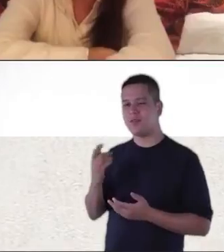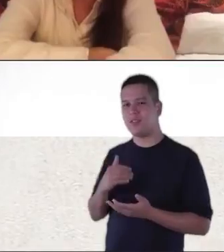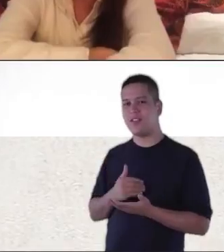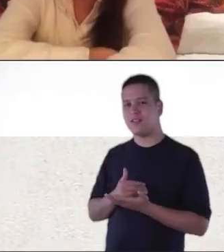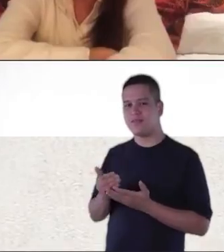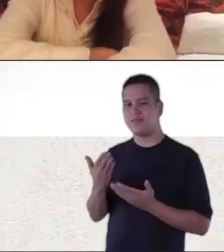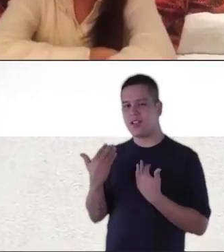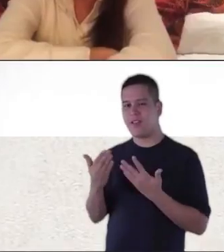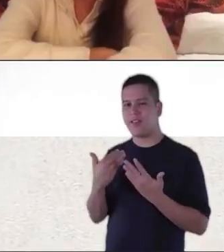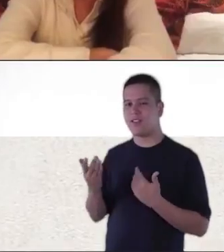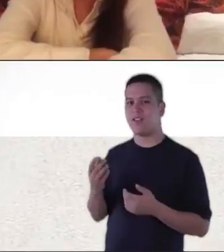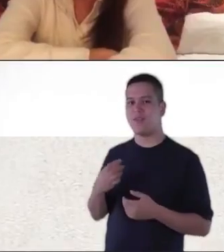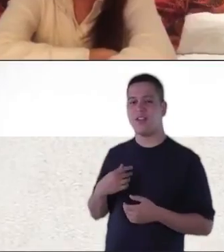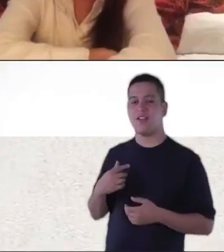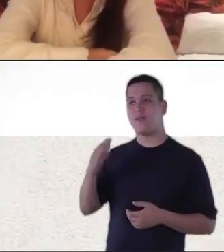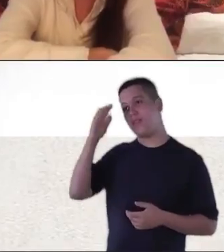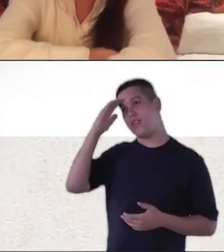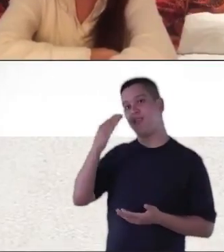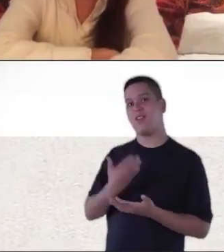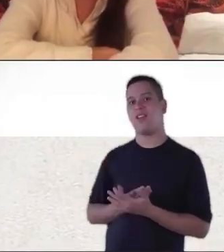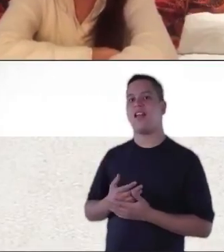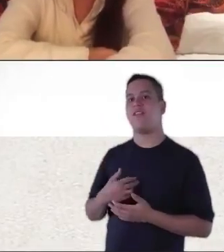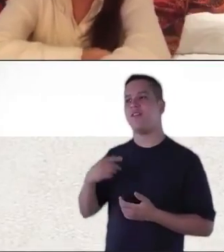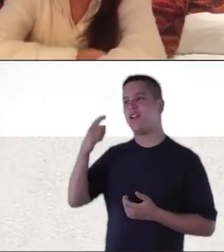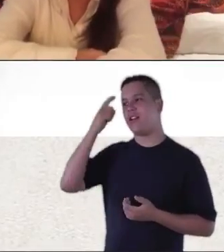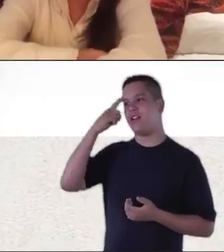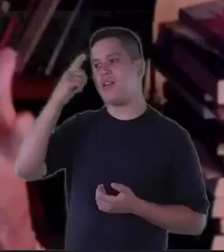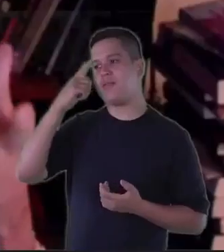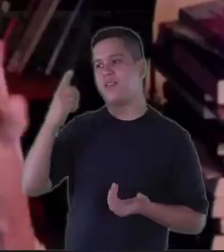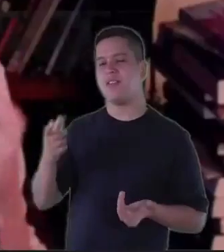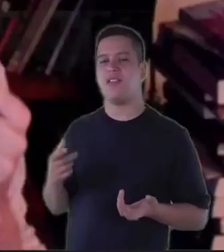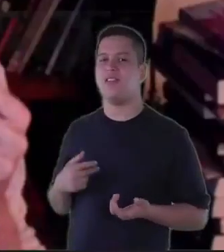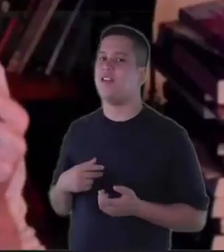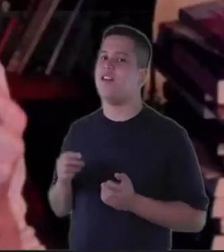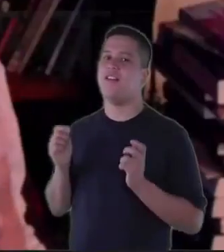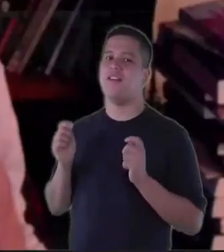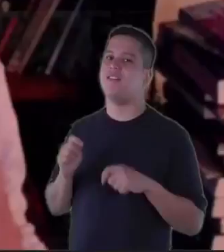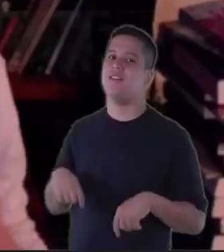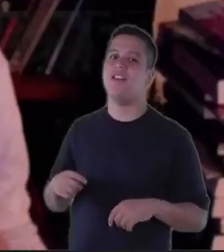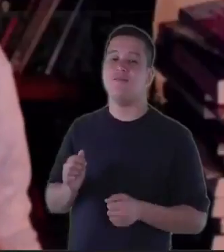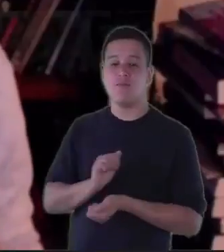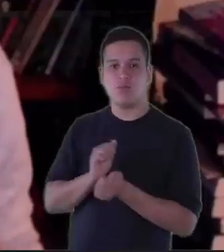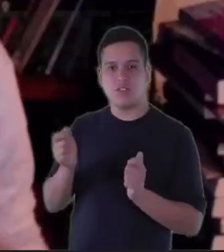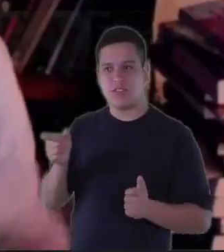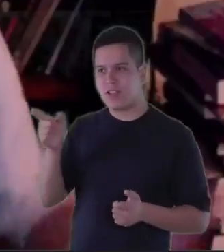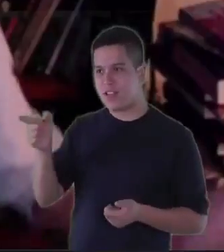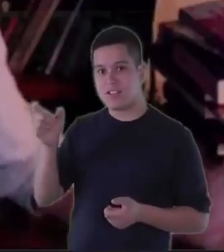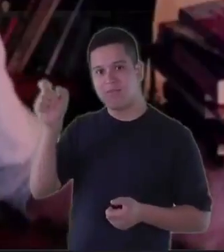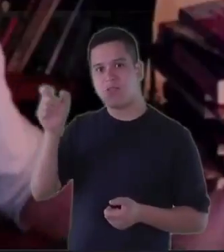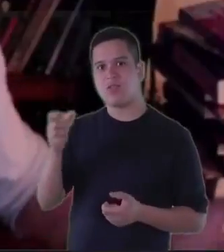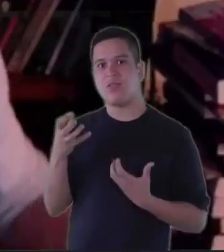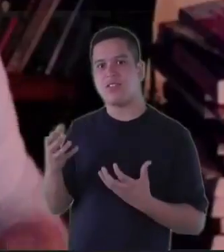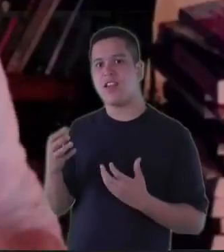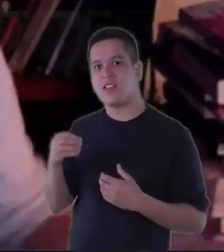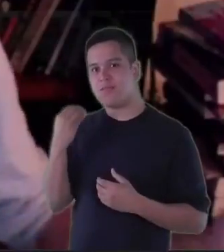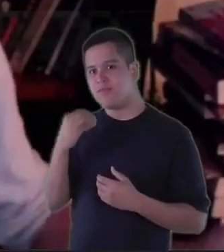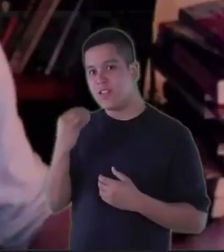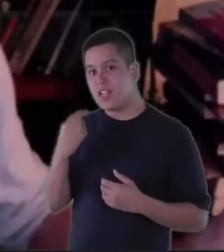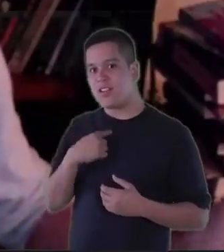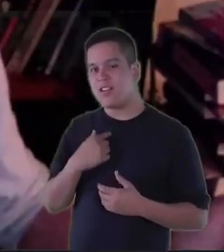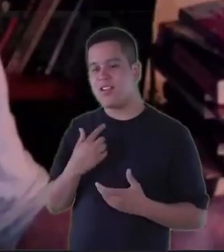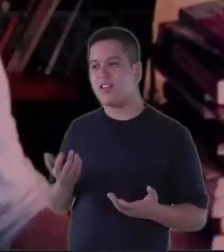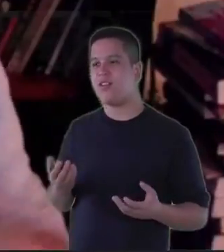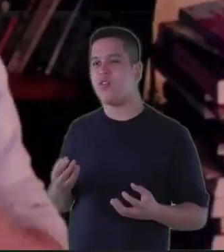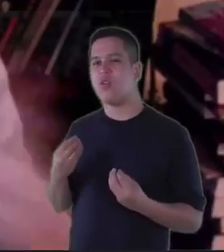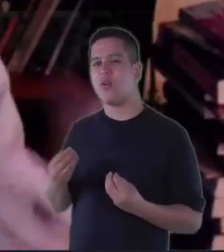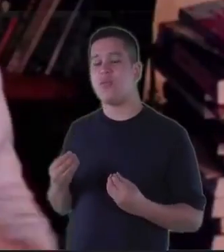assim, eu não acreditava. Eu resisti à ideia de que a Malu realmente estava correspondendo, porque eu falei, cara, todo mundo gosta